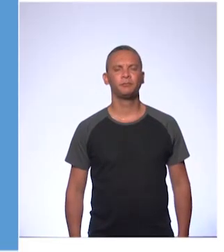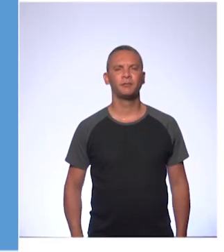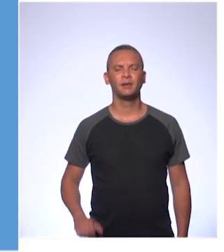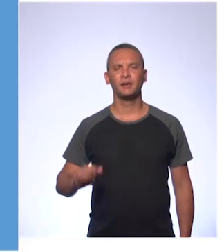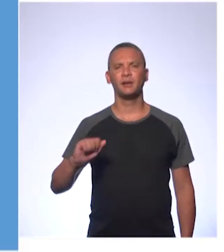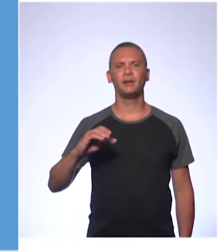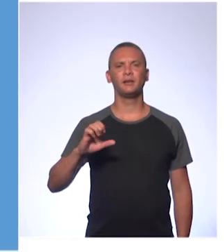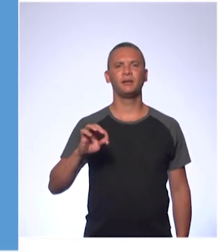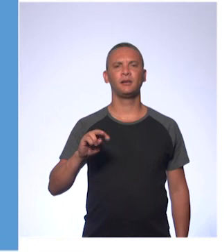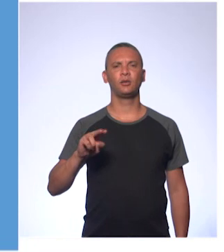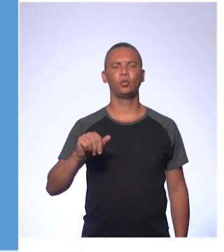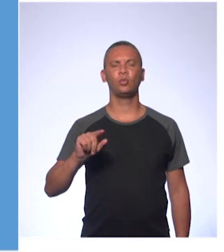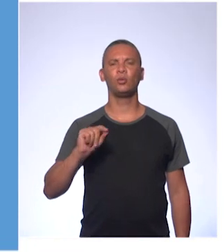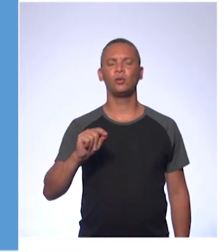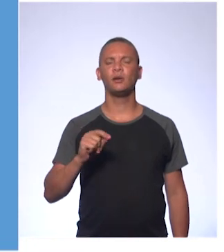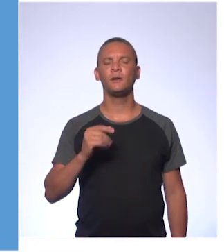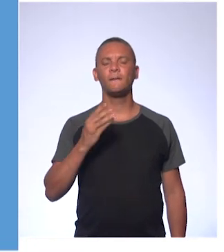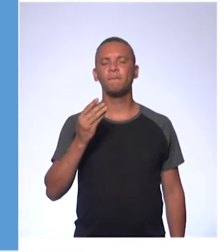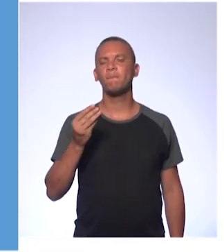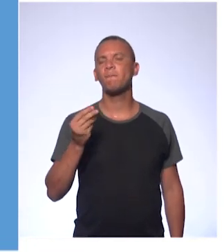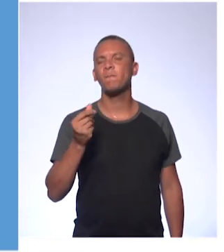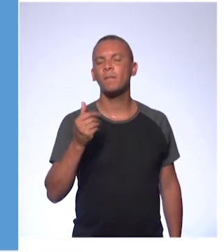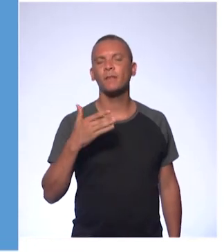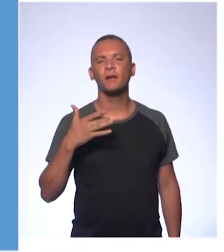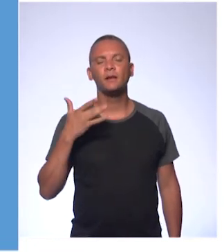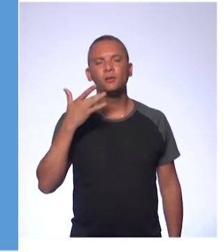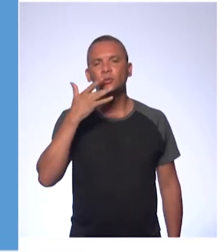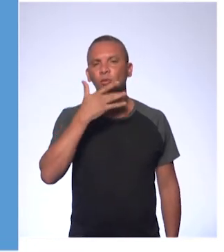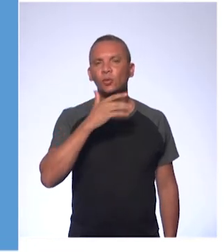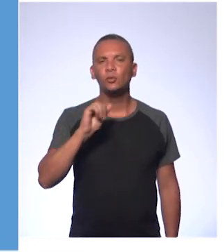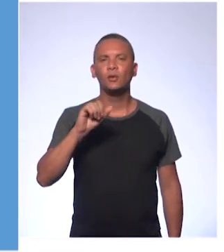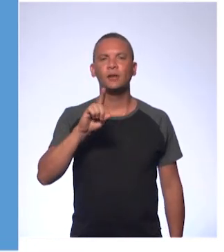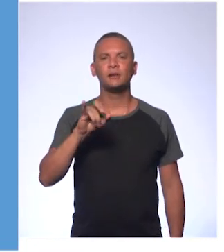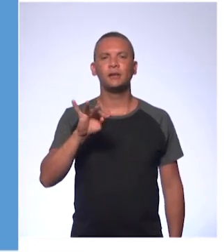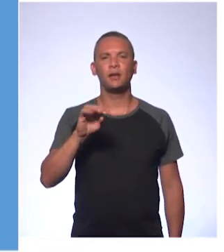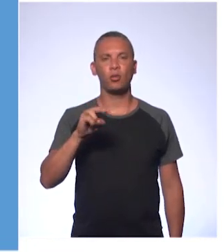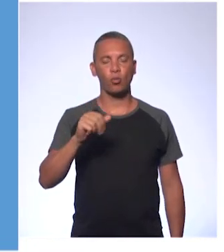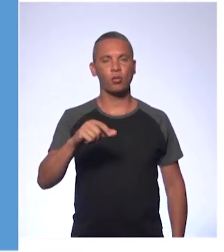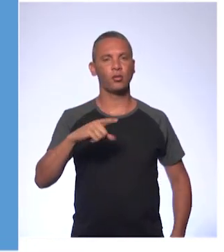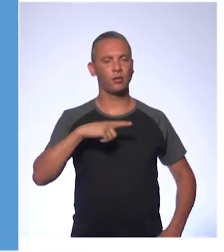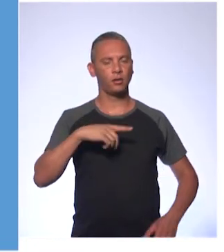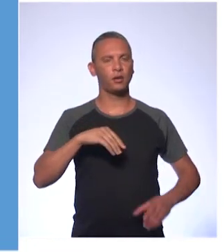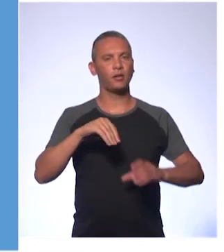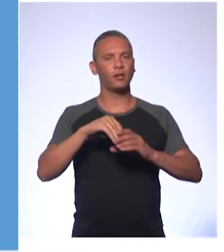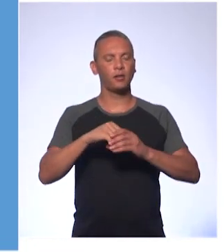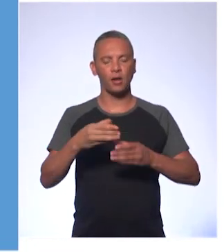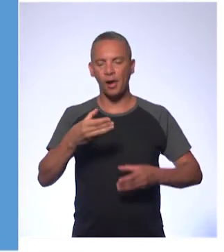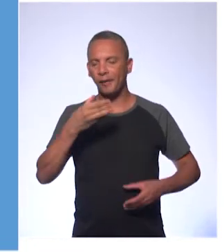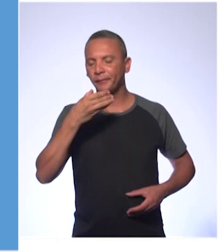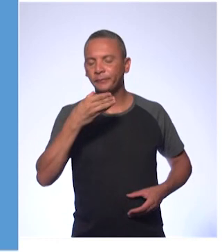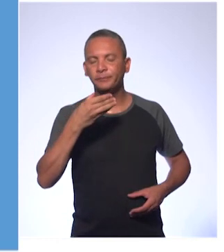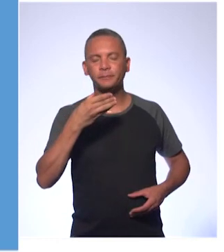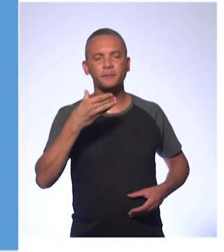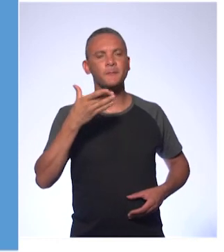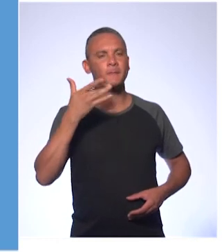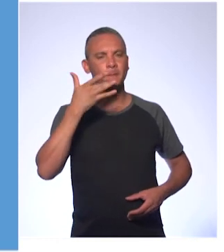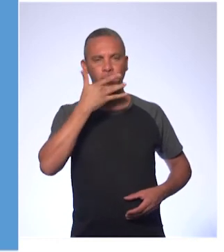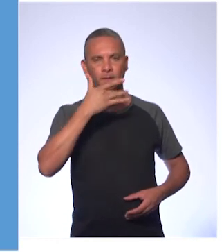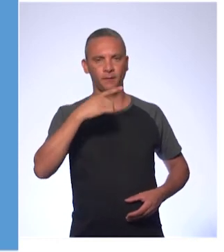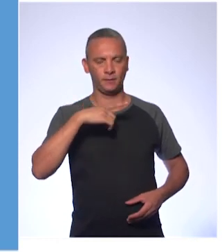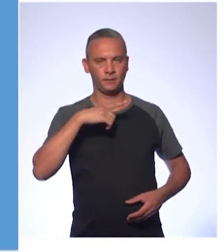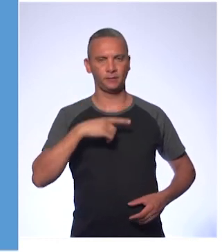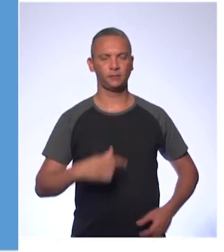do sabor maravilhoso da azeitona que está ali, né? Dentro da